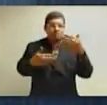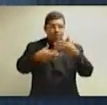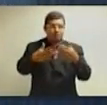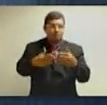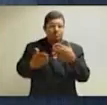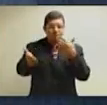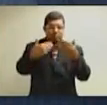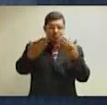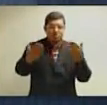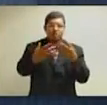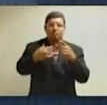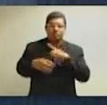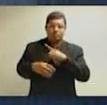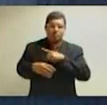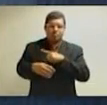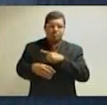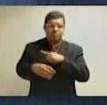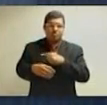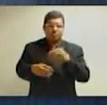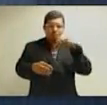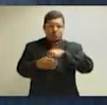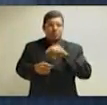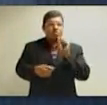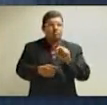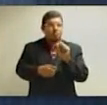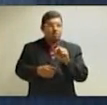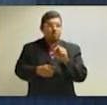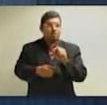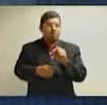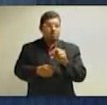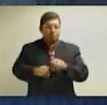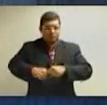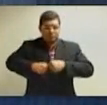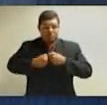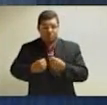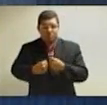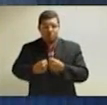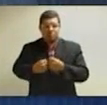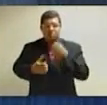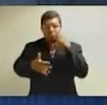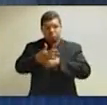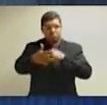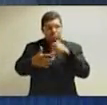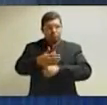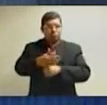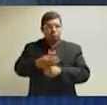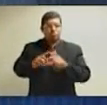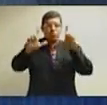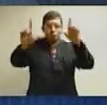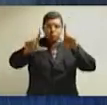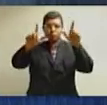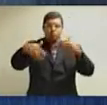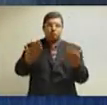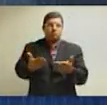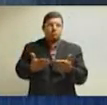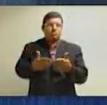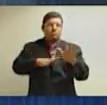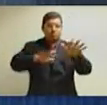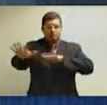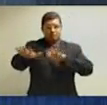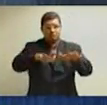para o diálogo, criar um espaço, inclusive, para as pressões, para as lutas, para as reivindicações, para